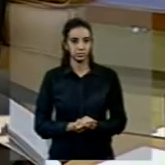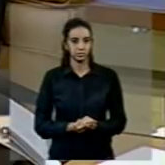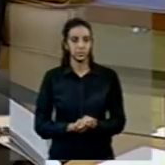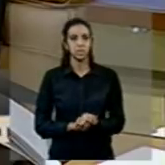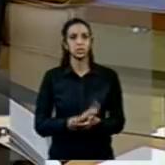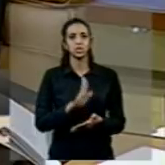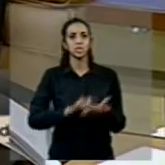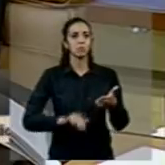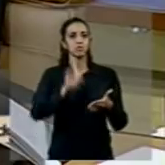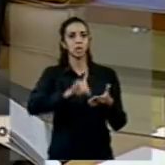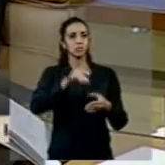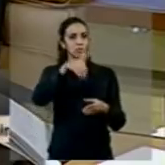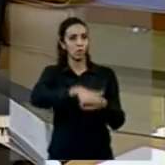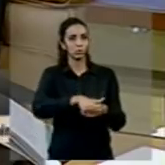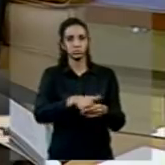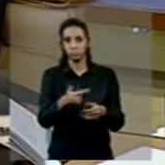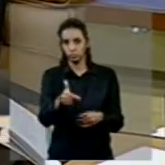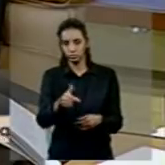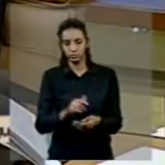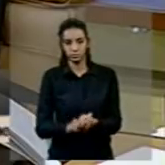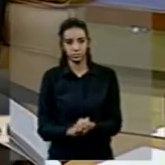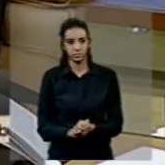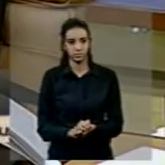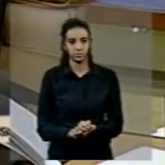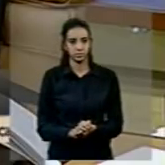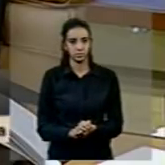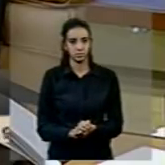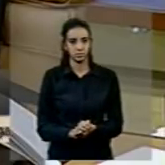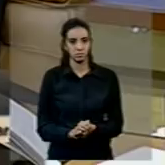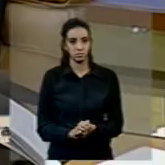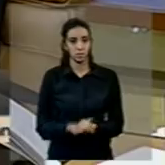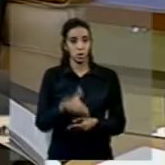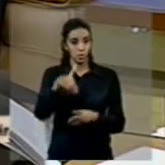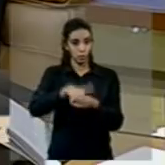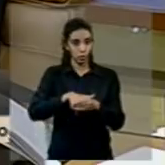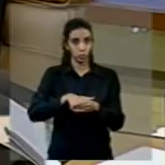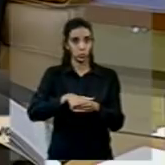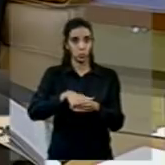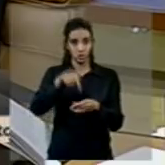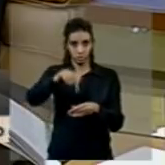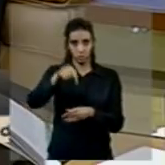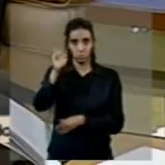de voto. O voto é dado no Brasil